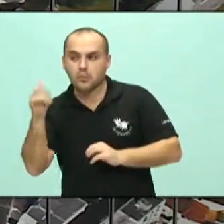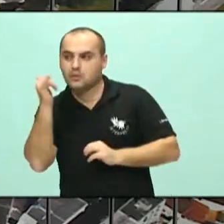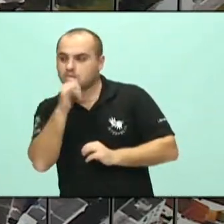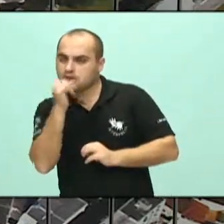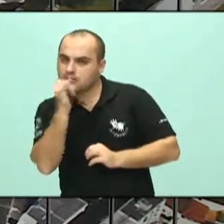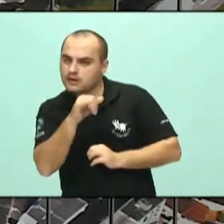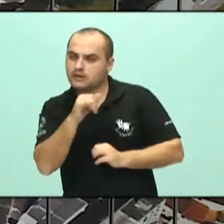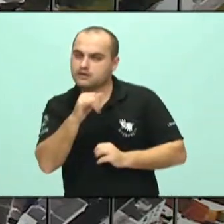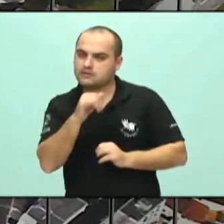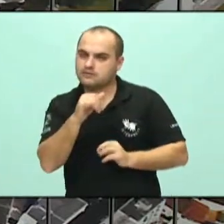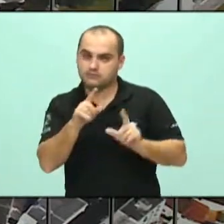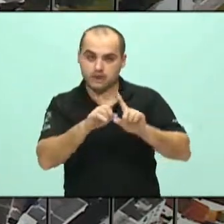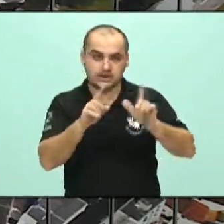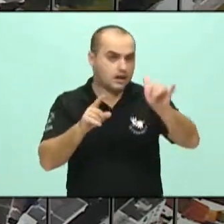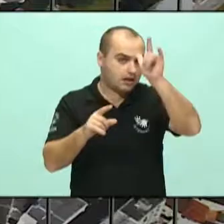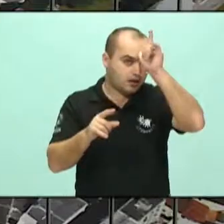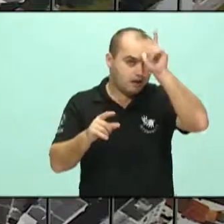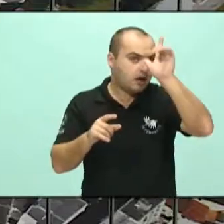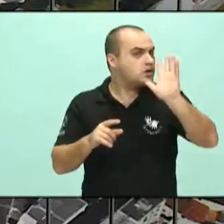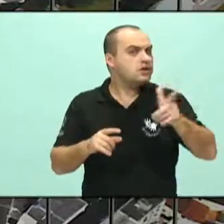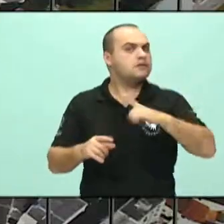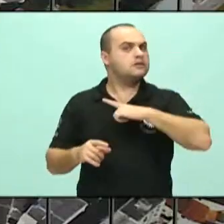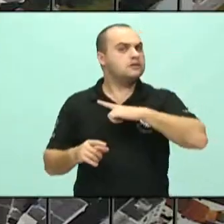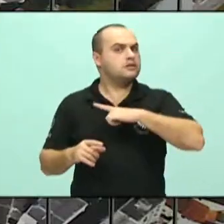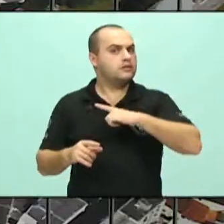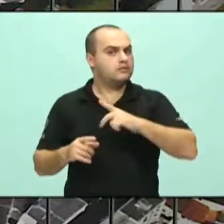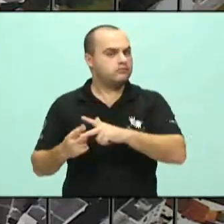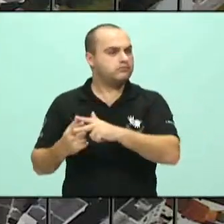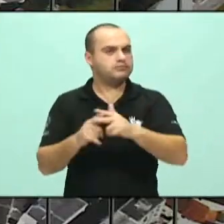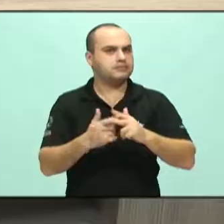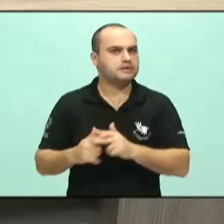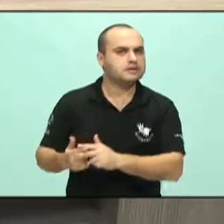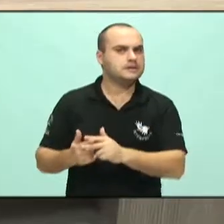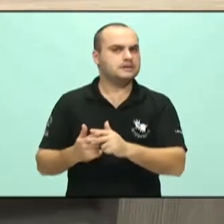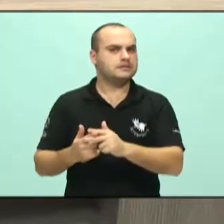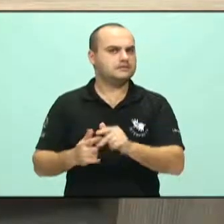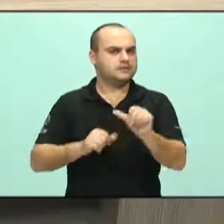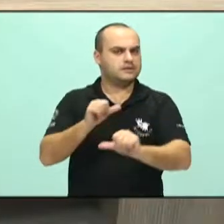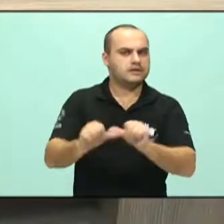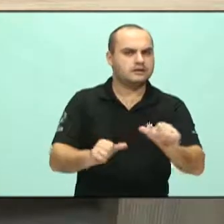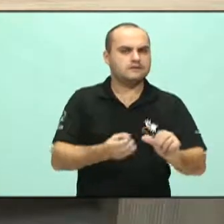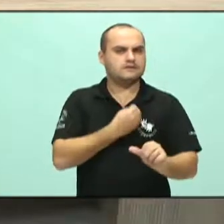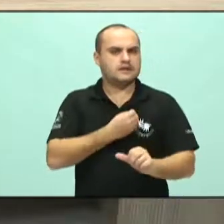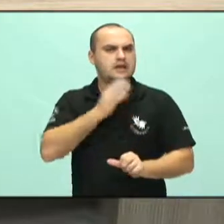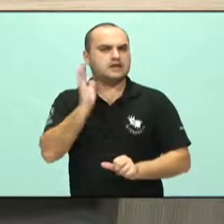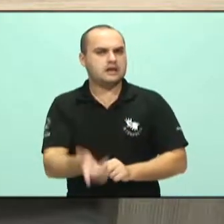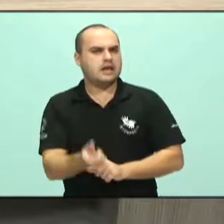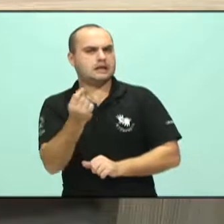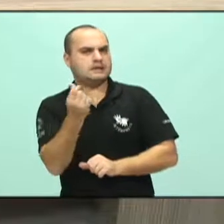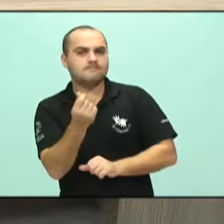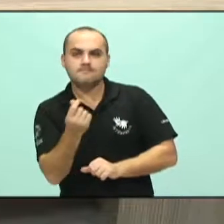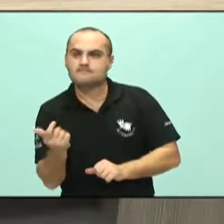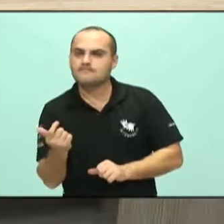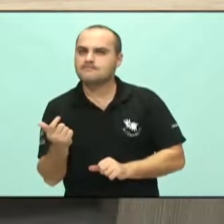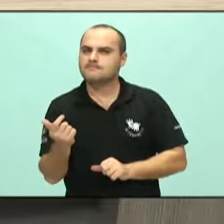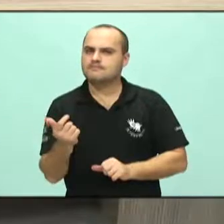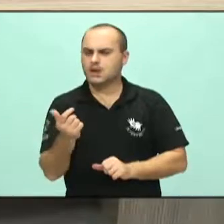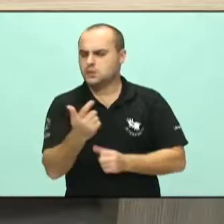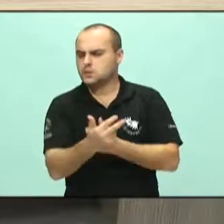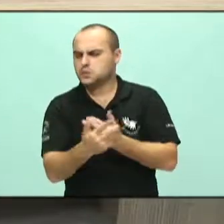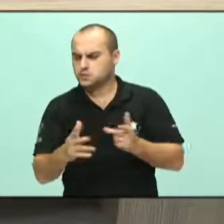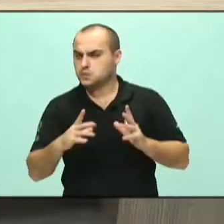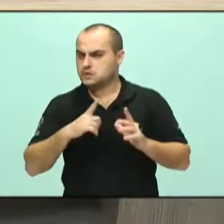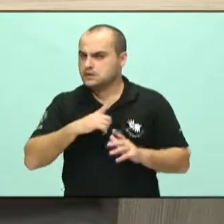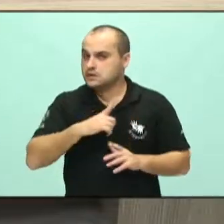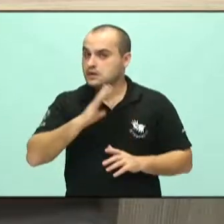Itália, mas principalmente na Alemanha, você já tinha a Revolução Industrial, você já tinha o capitalismo, aquela coisa toda, eles já